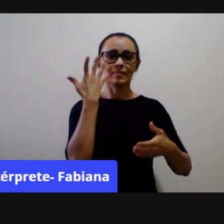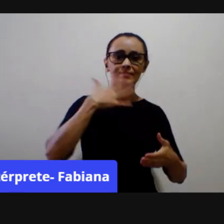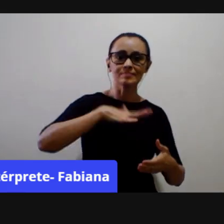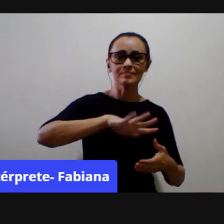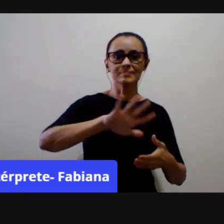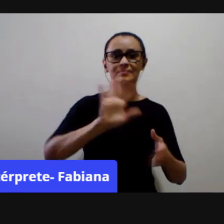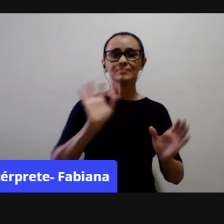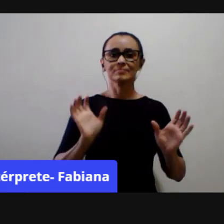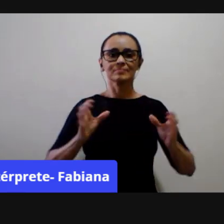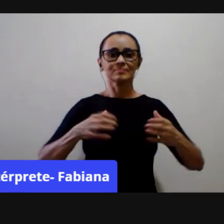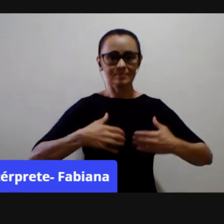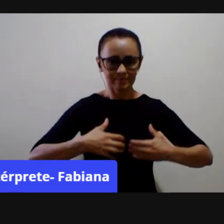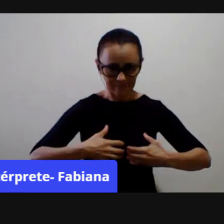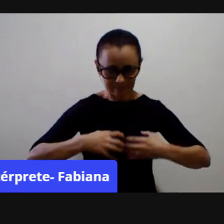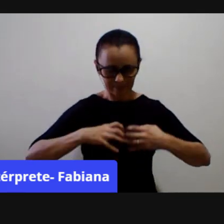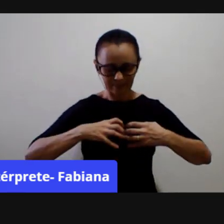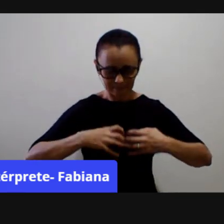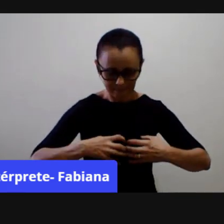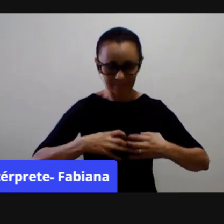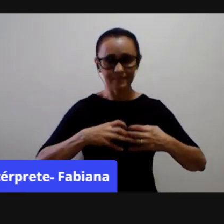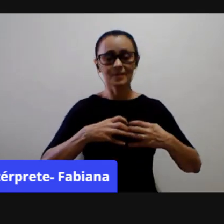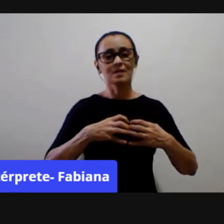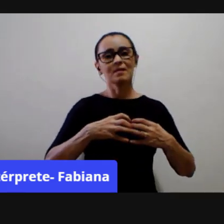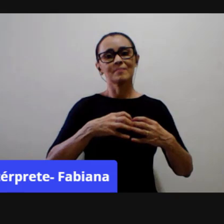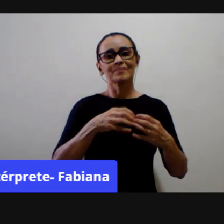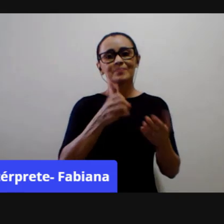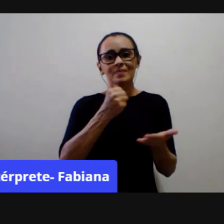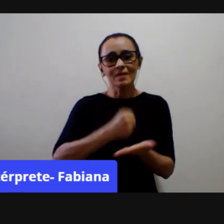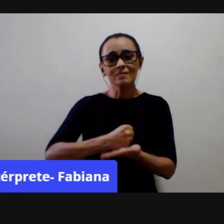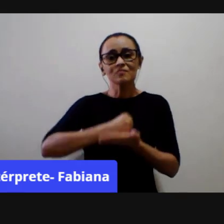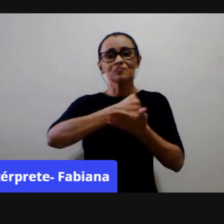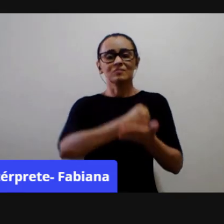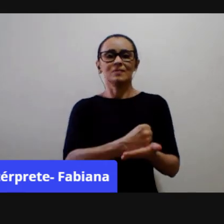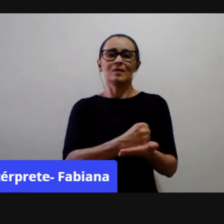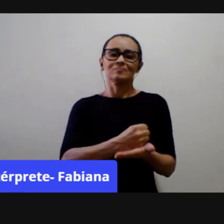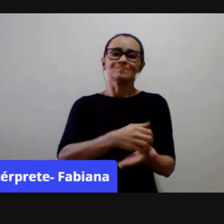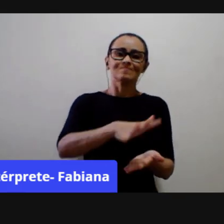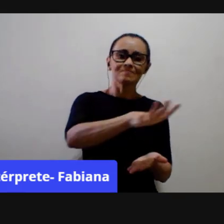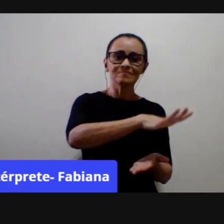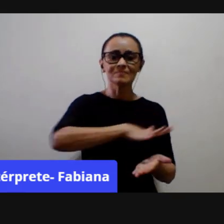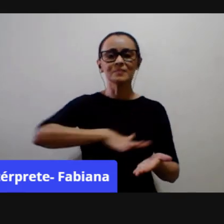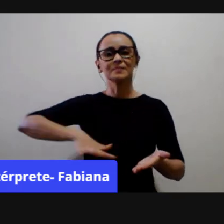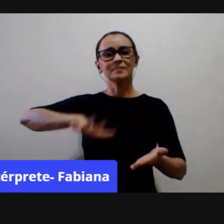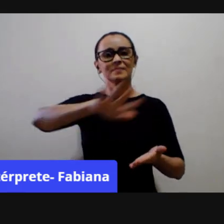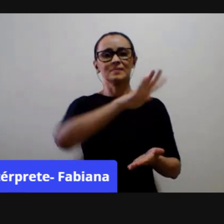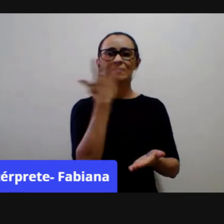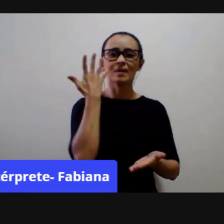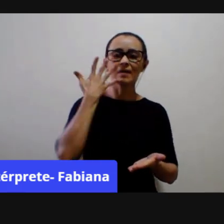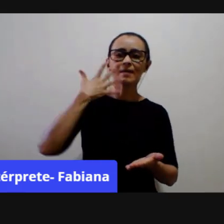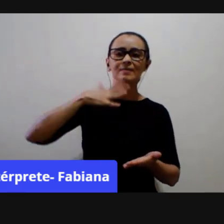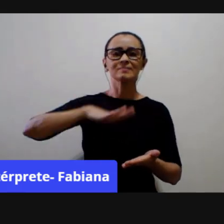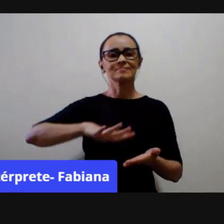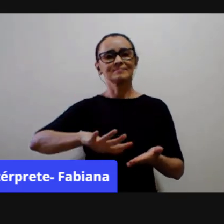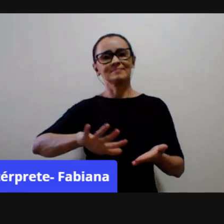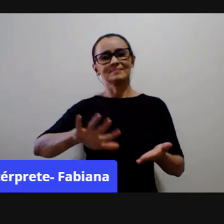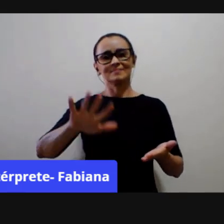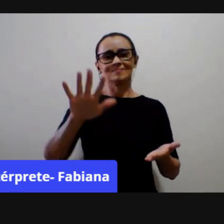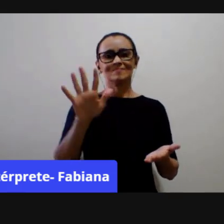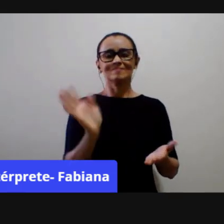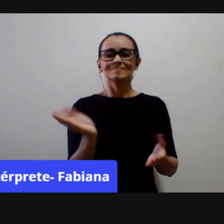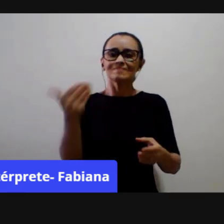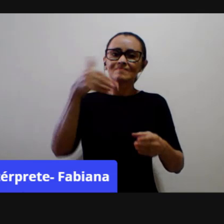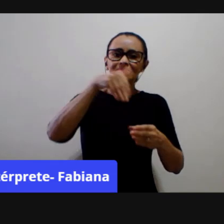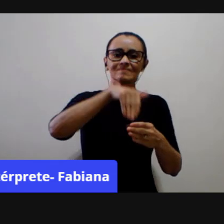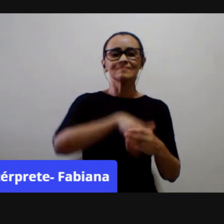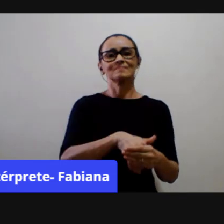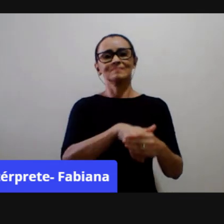é facilitar, orientar e adequar o ambiente para que essa criança esteja dentro de uma